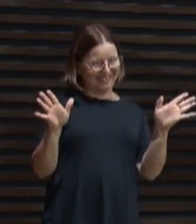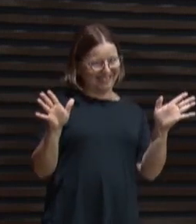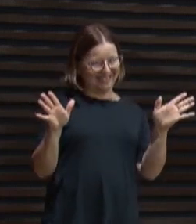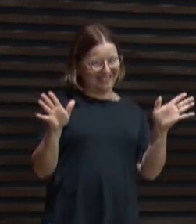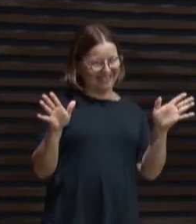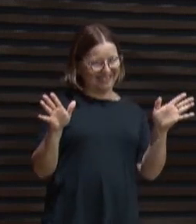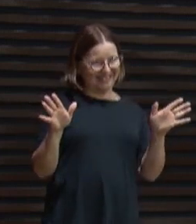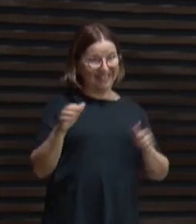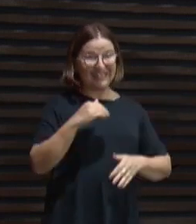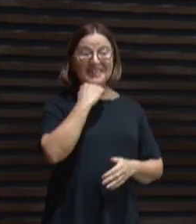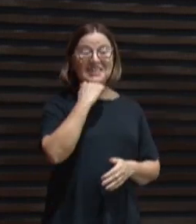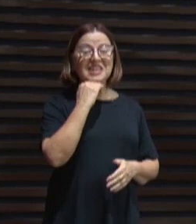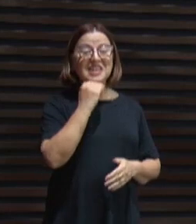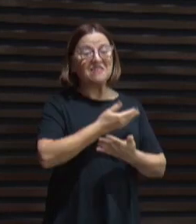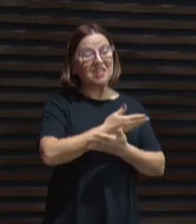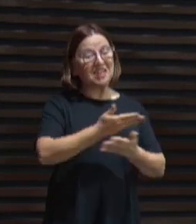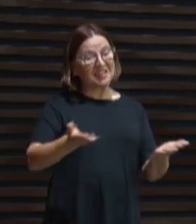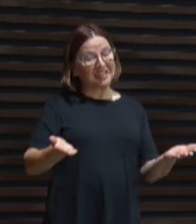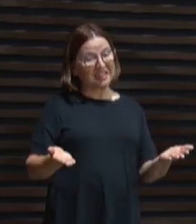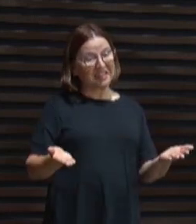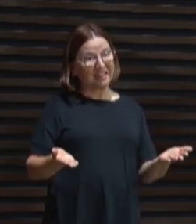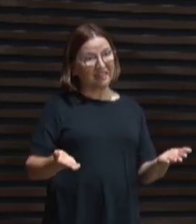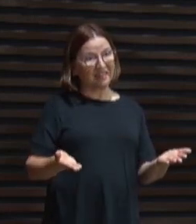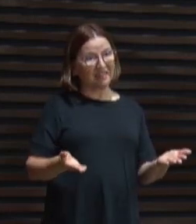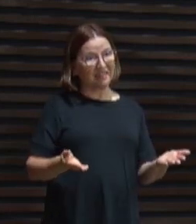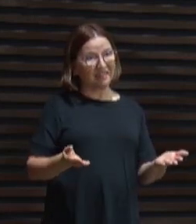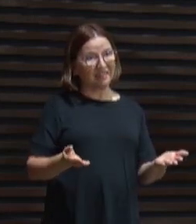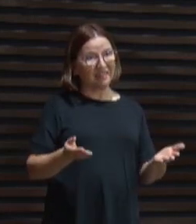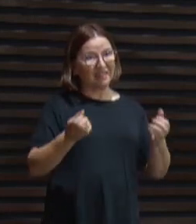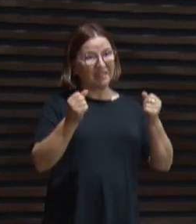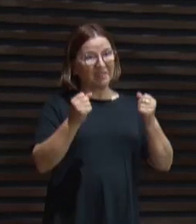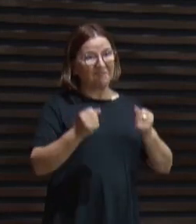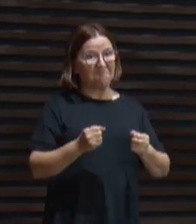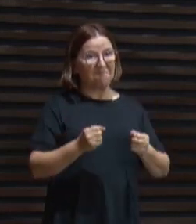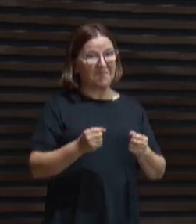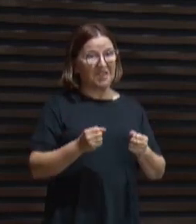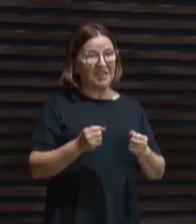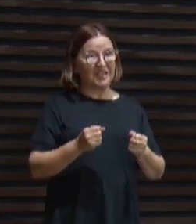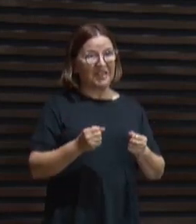que nenhum de vocês pode contar vantagens diante de Deus.